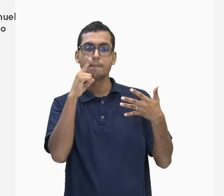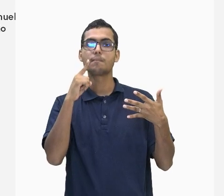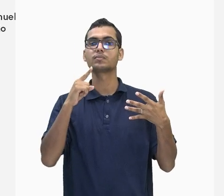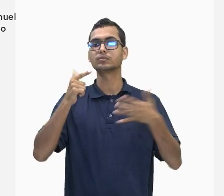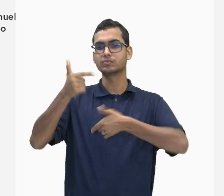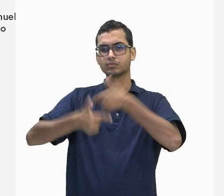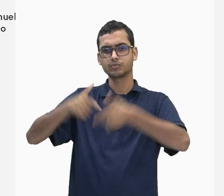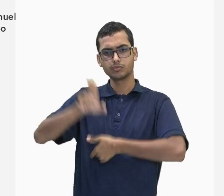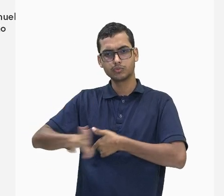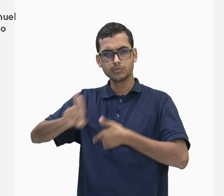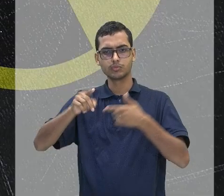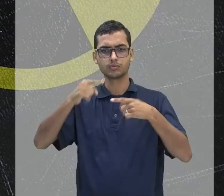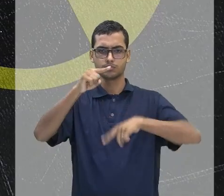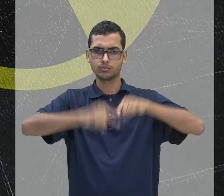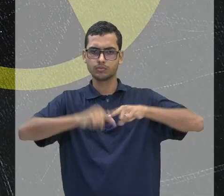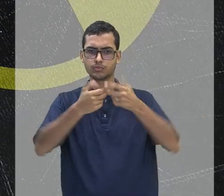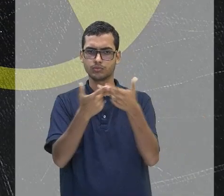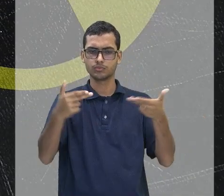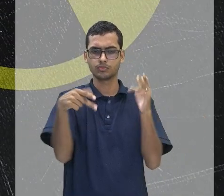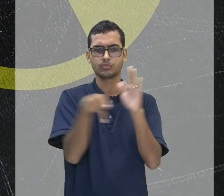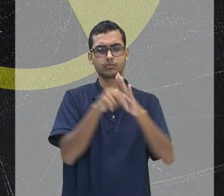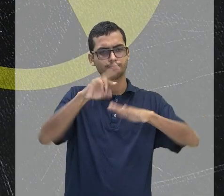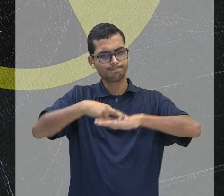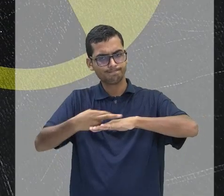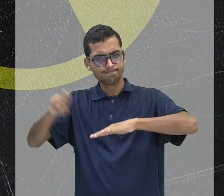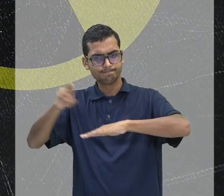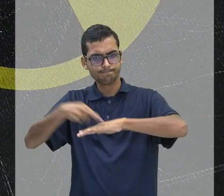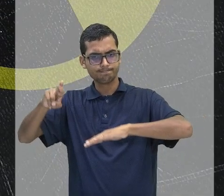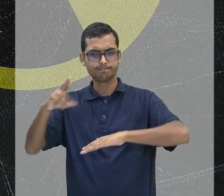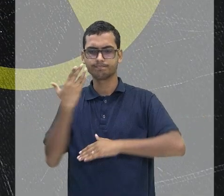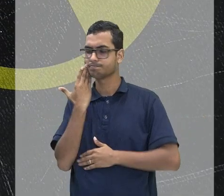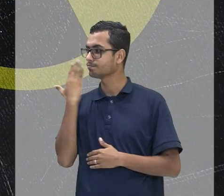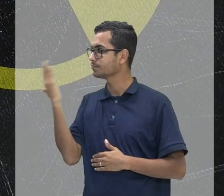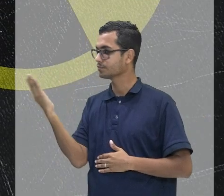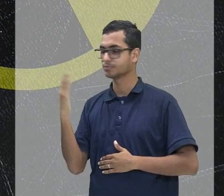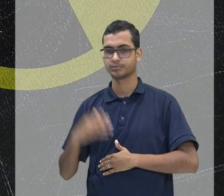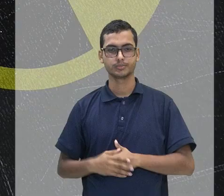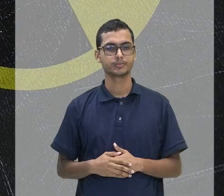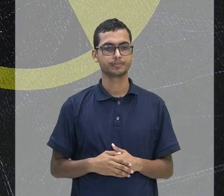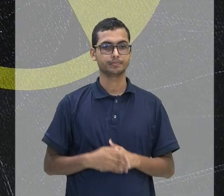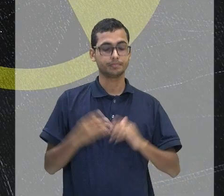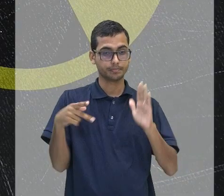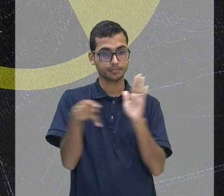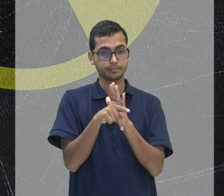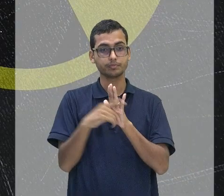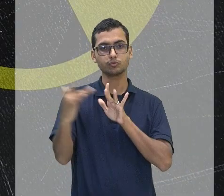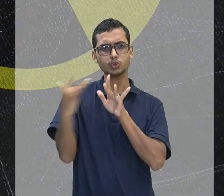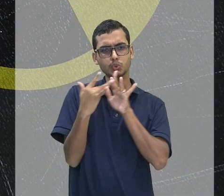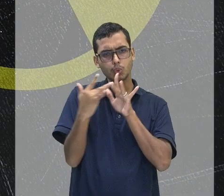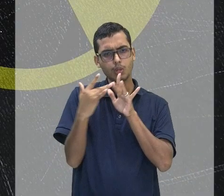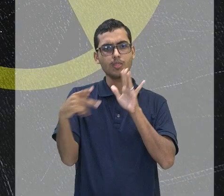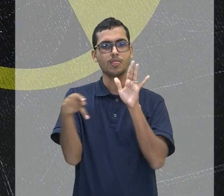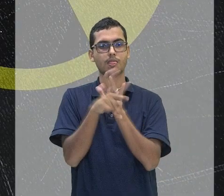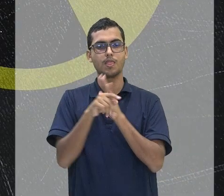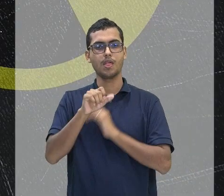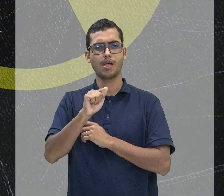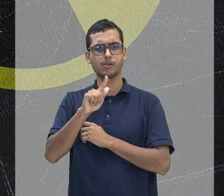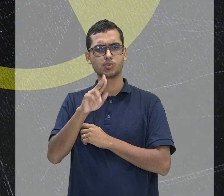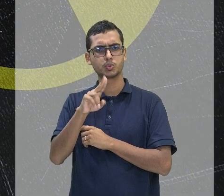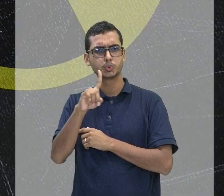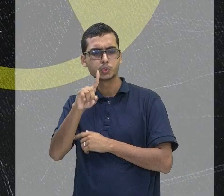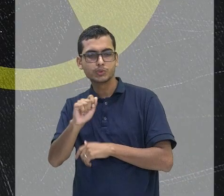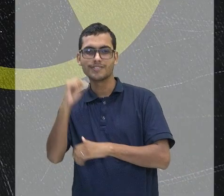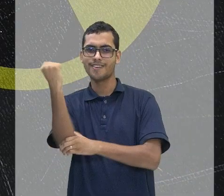elementos radioativos. Então, um desses riscos é a exposição aguda, que pode causar queimaduras, náuseas